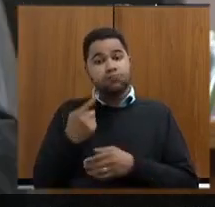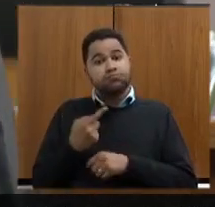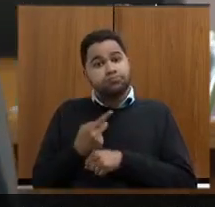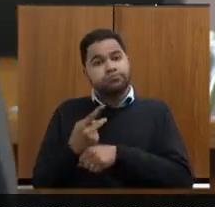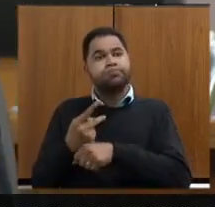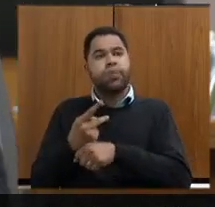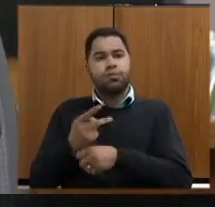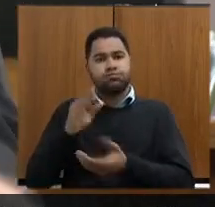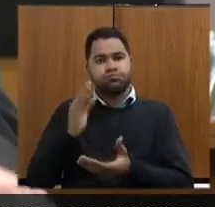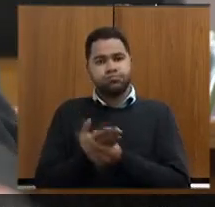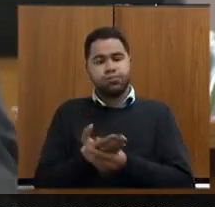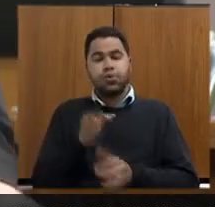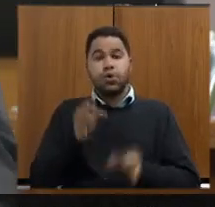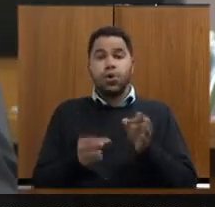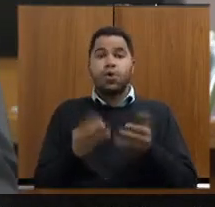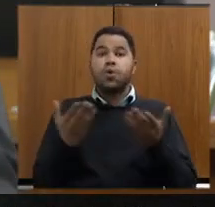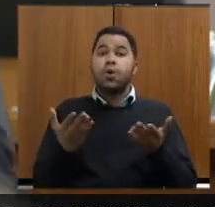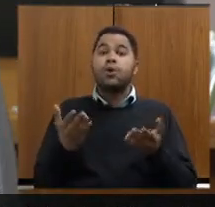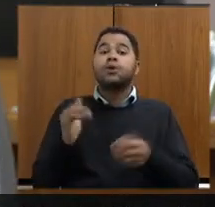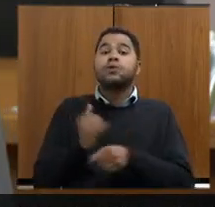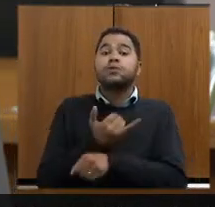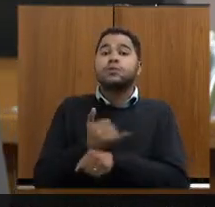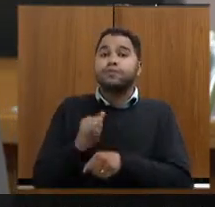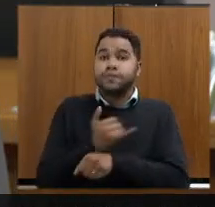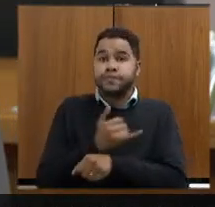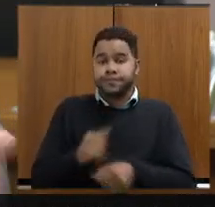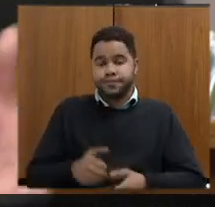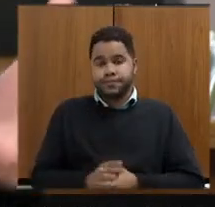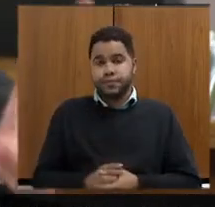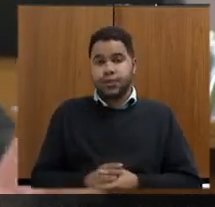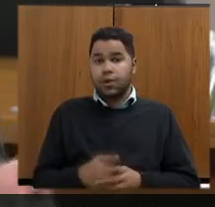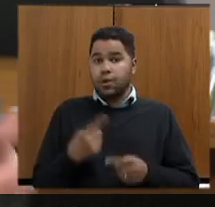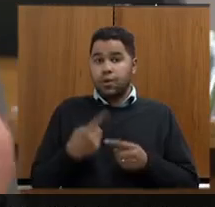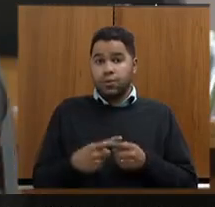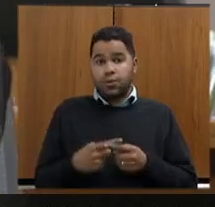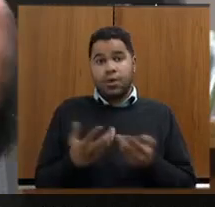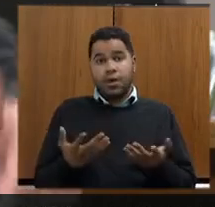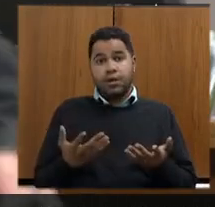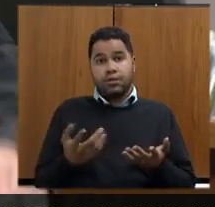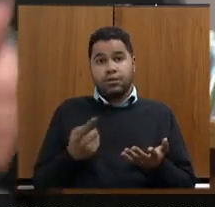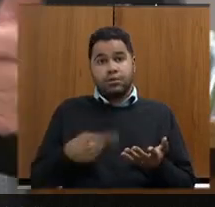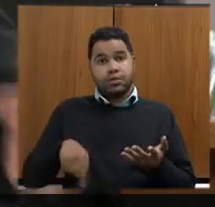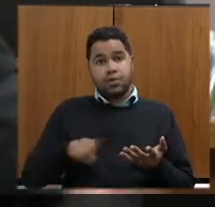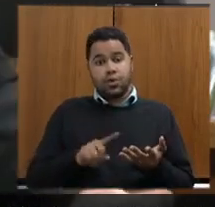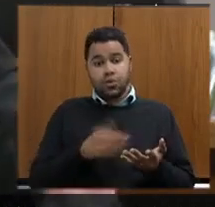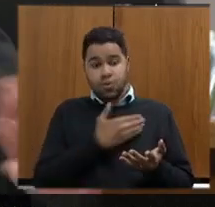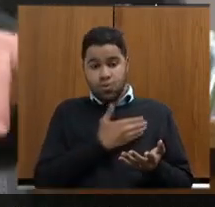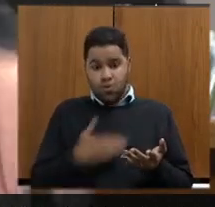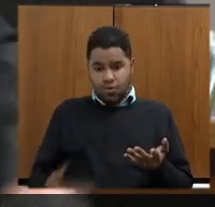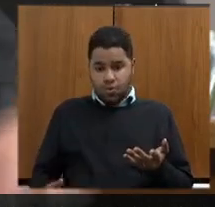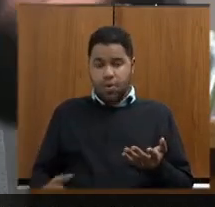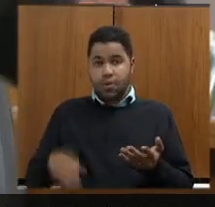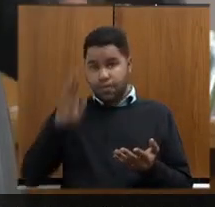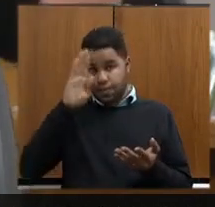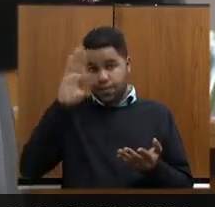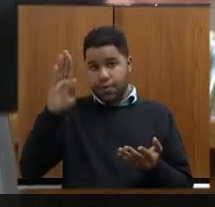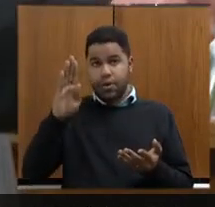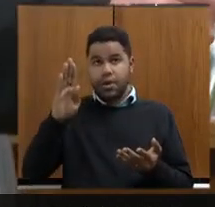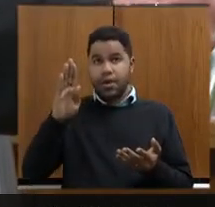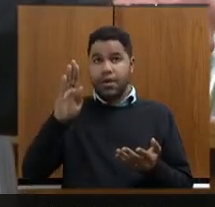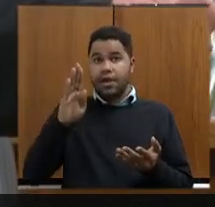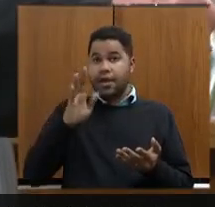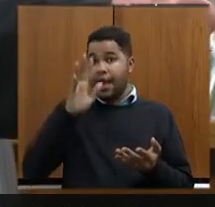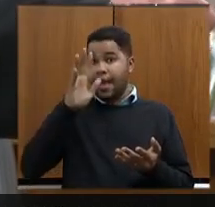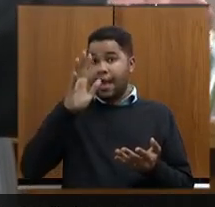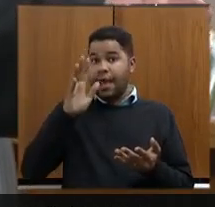jurídico eu queria saber qual é a estratégia porque senão a gente a gente não se não governo prioriza salvar